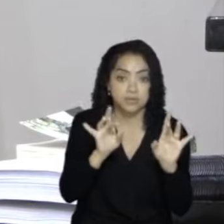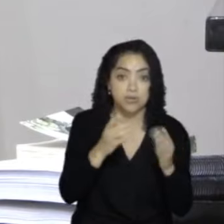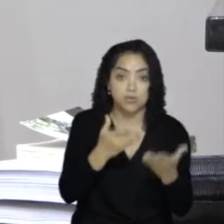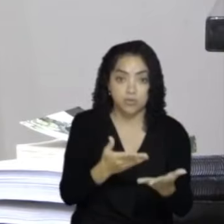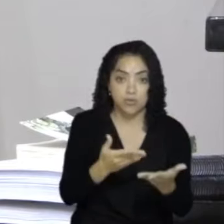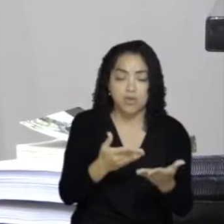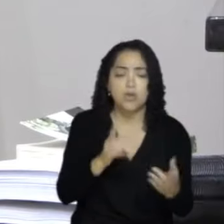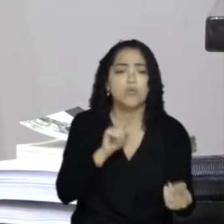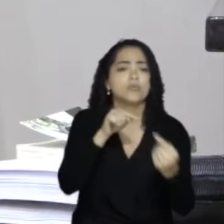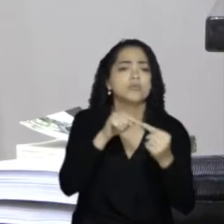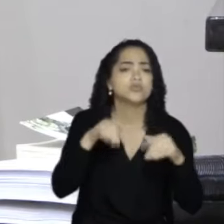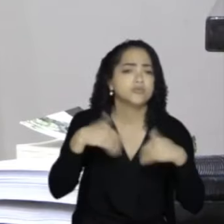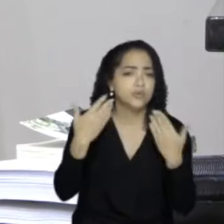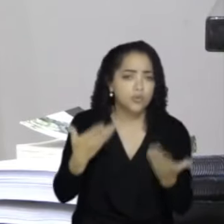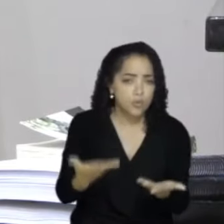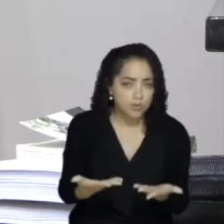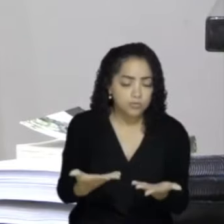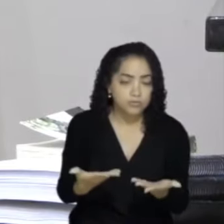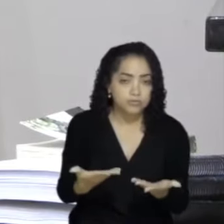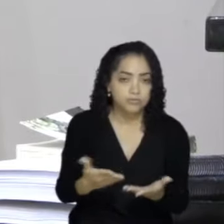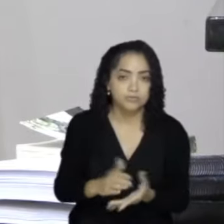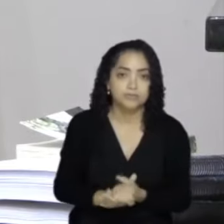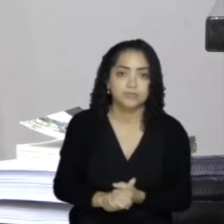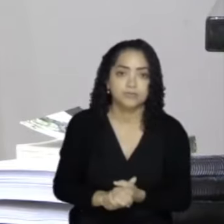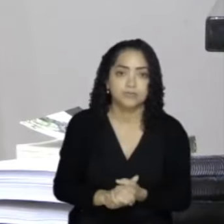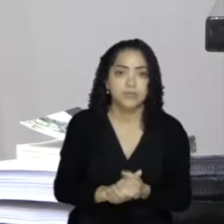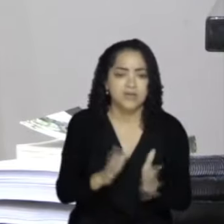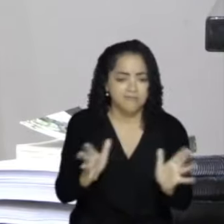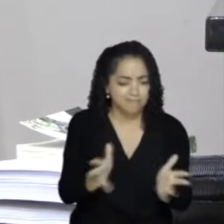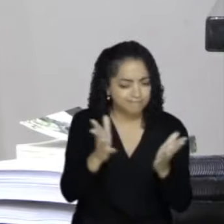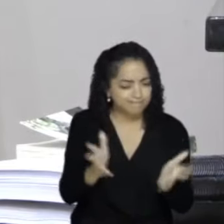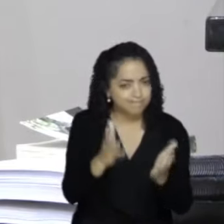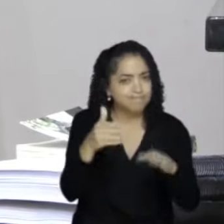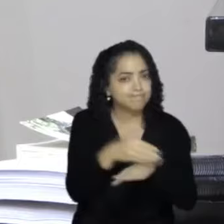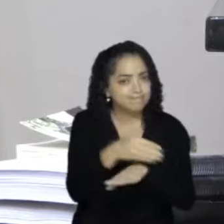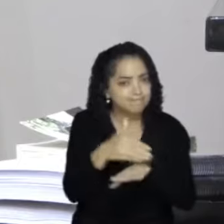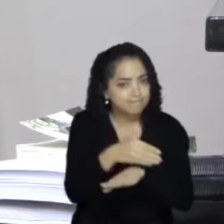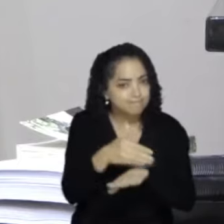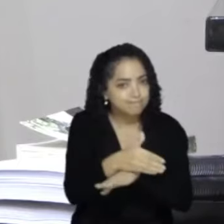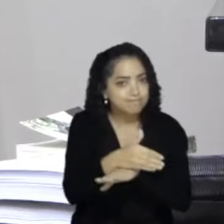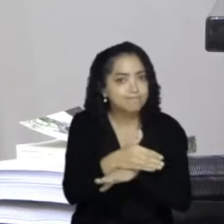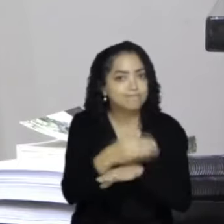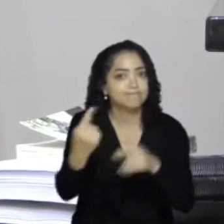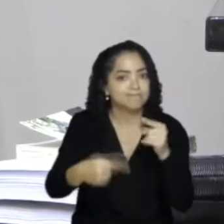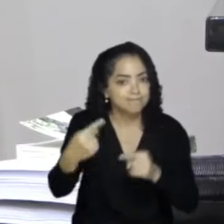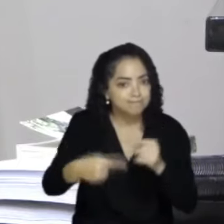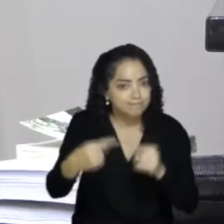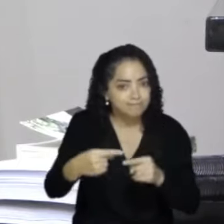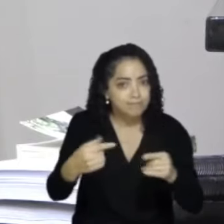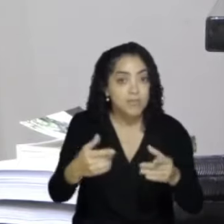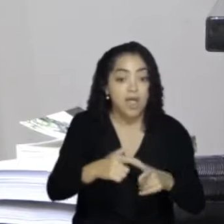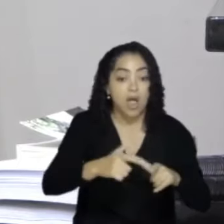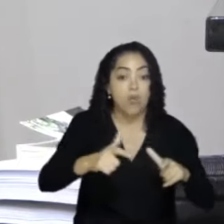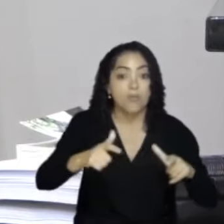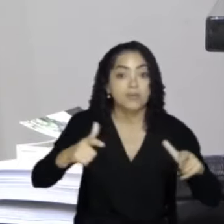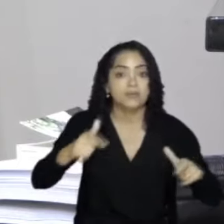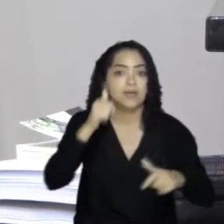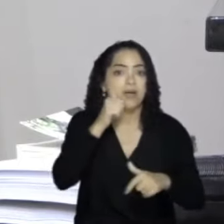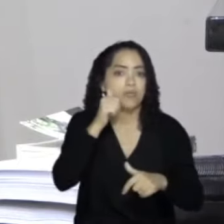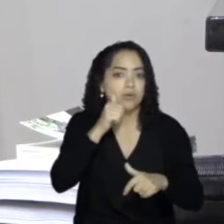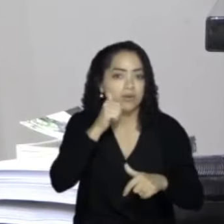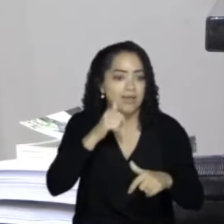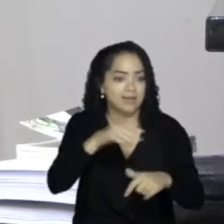era o objetivo da Procuradoria Especial da Mulher? Fomentar a participação das mulheres na política. Aumentar o número de mulheres na política. Sabe qual